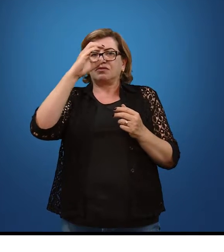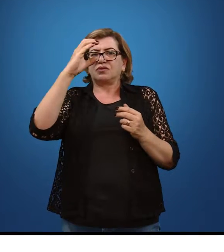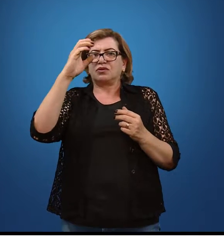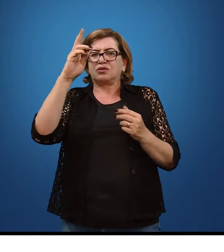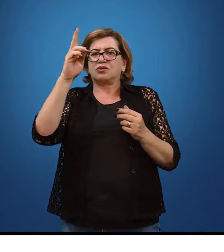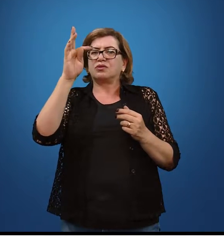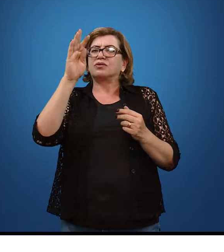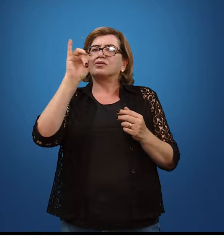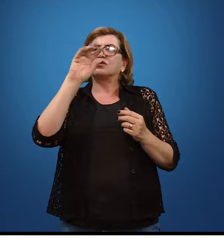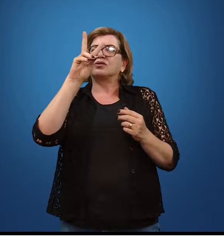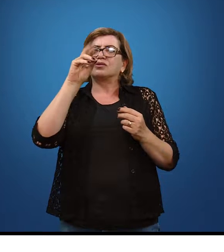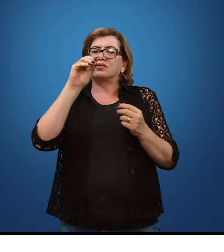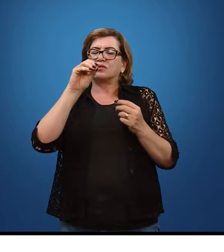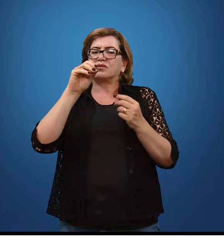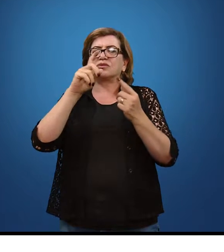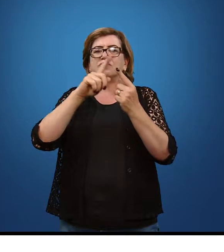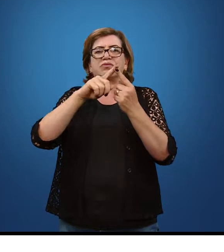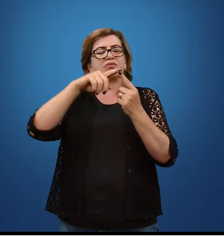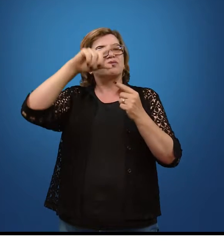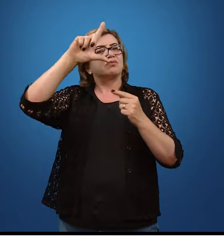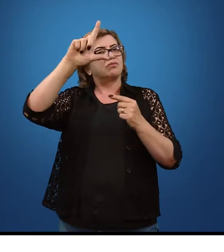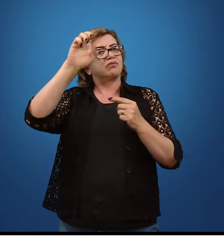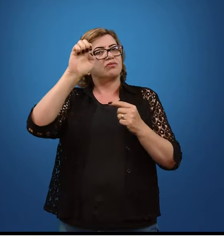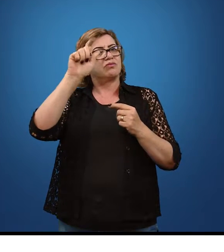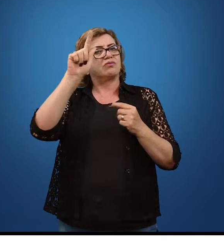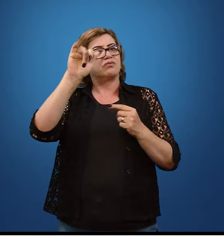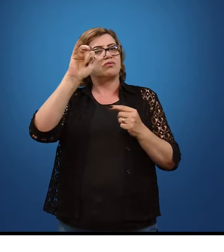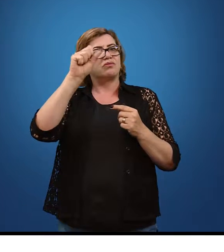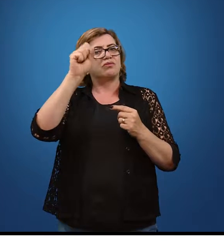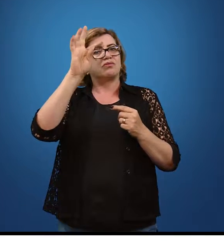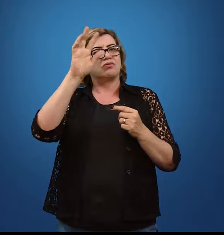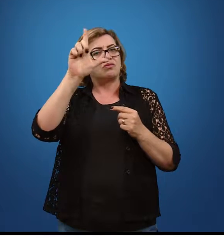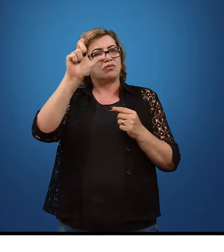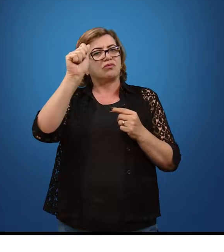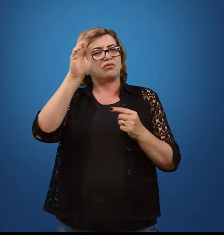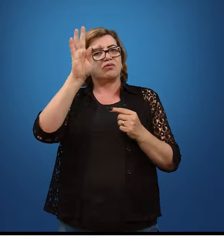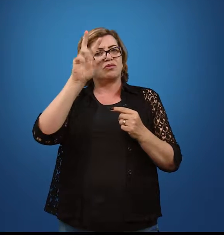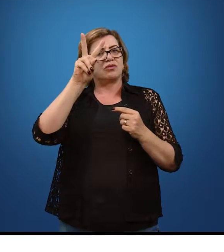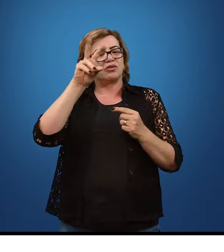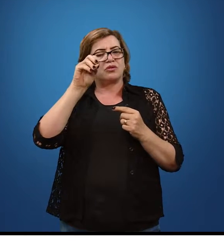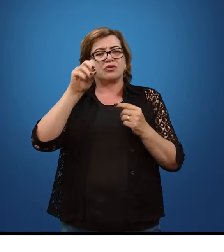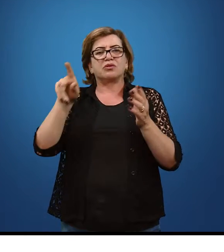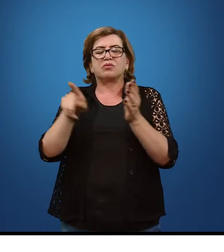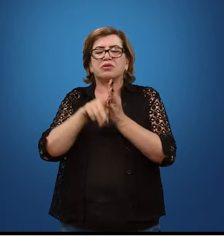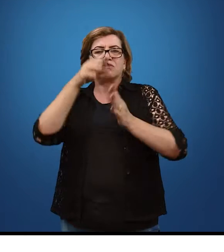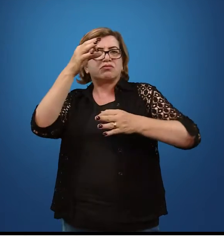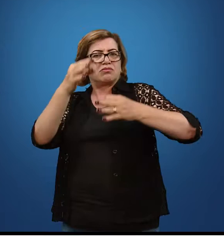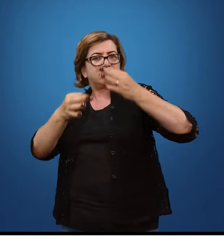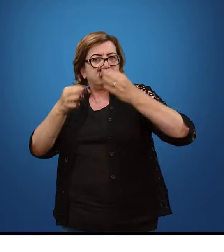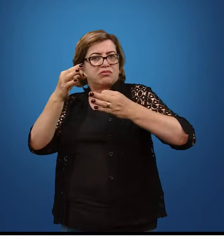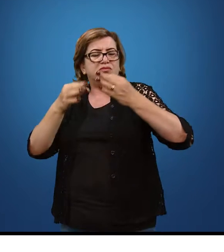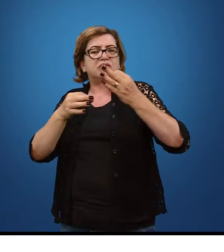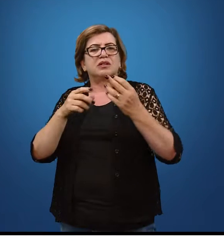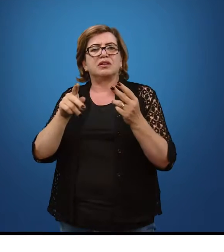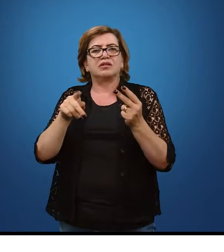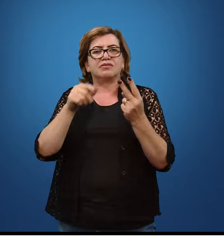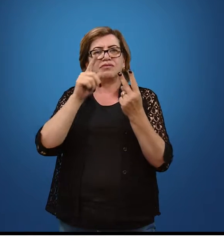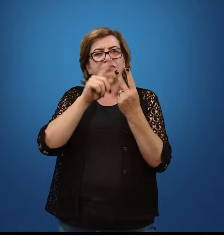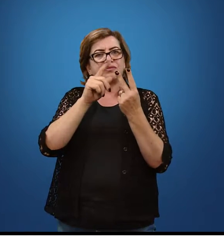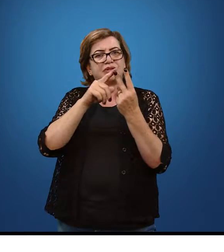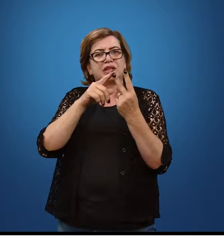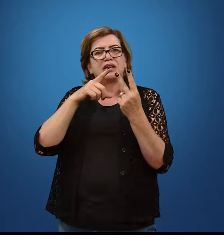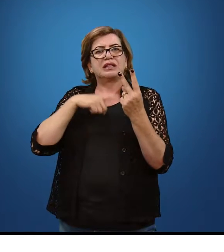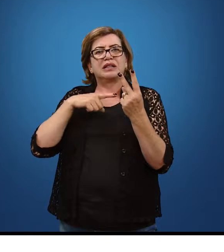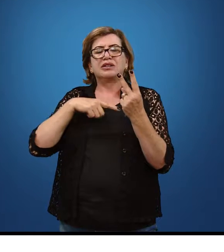Poder Legislativo Federal, criando leis que vão abranger o país como um todo, ou o Estado como um todo. Temos ainda o